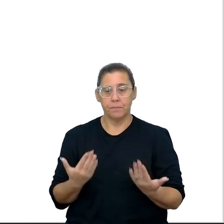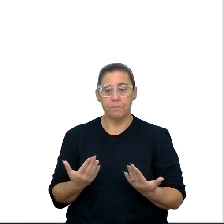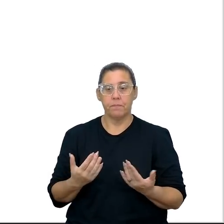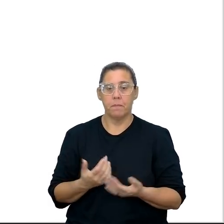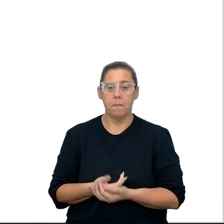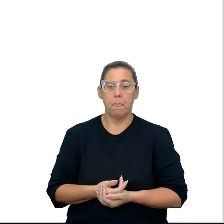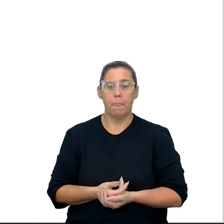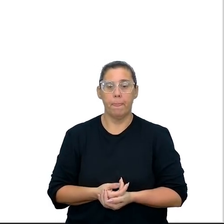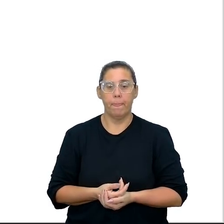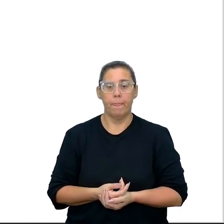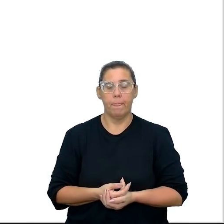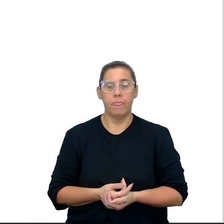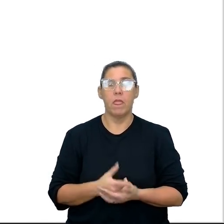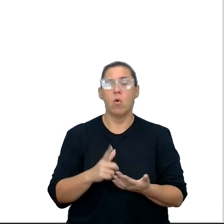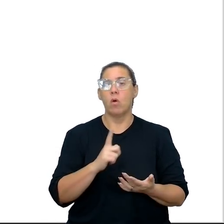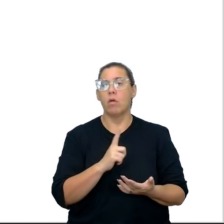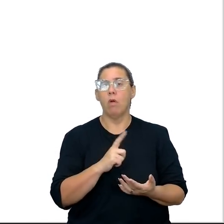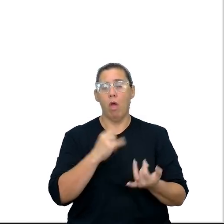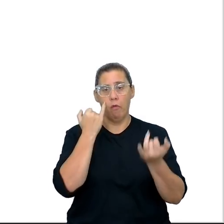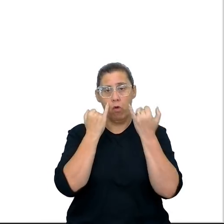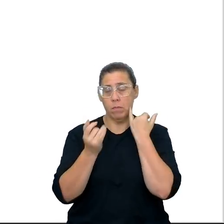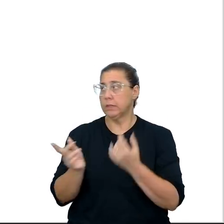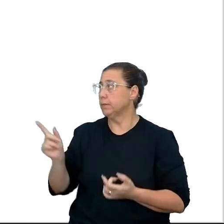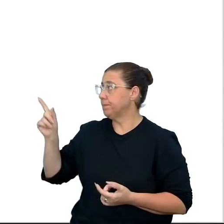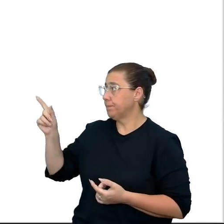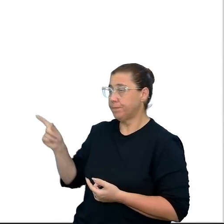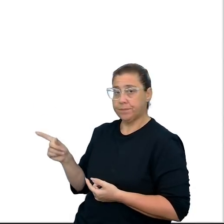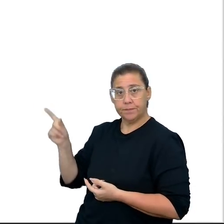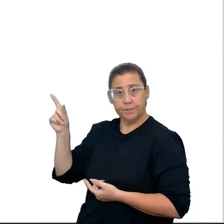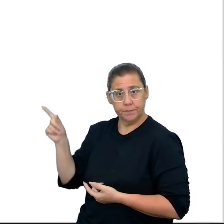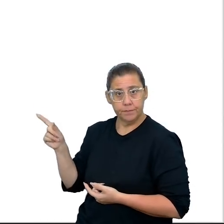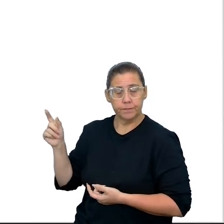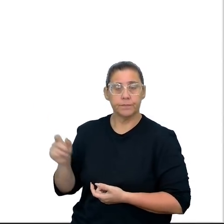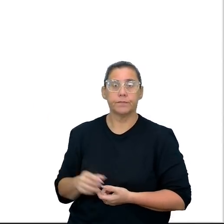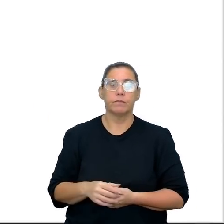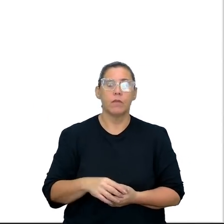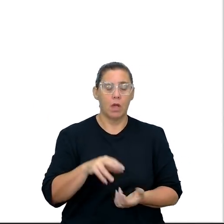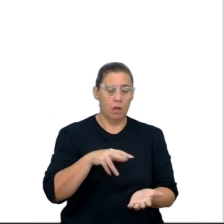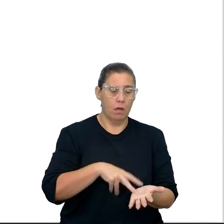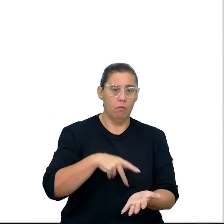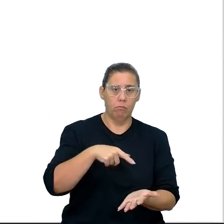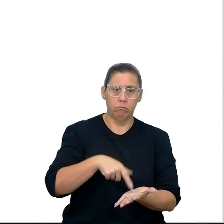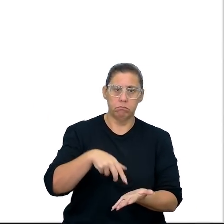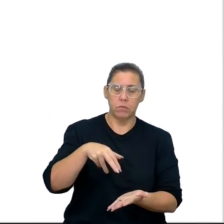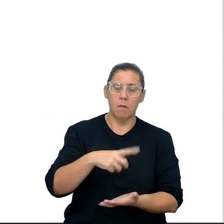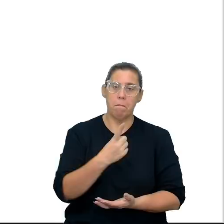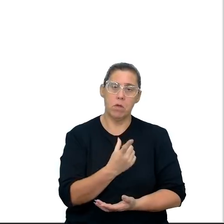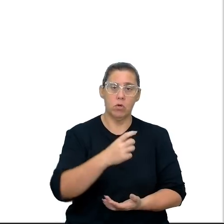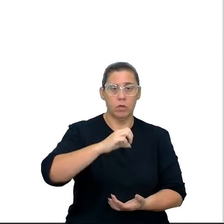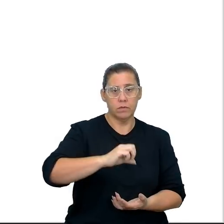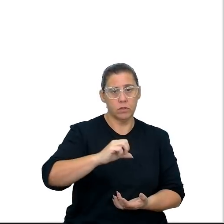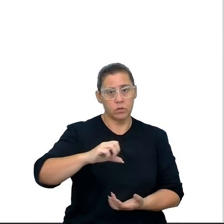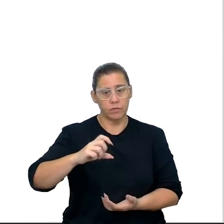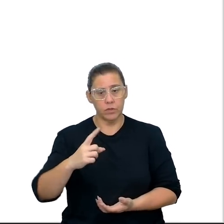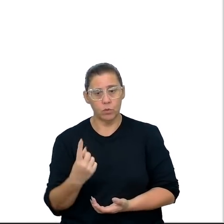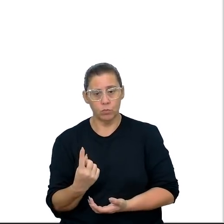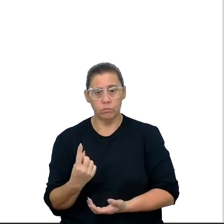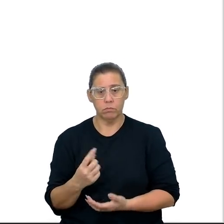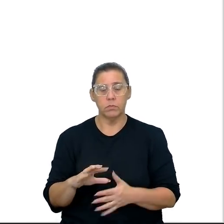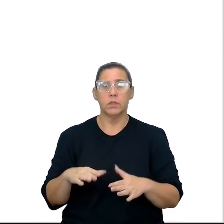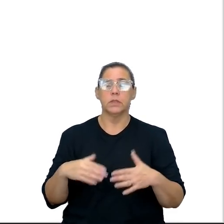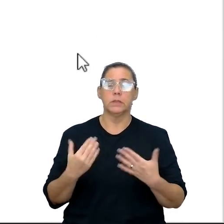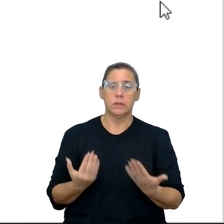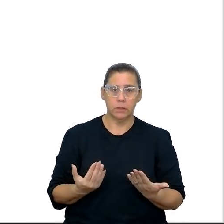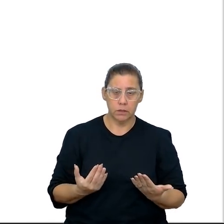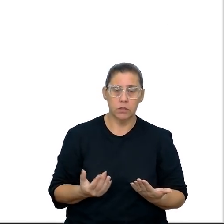aula, ele tem essas informações lá, que ele saltou em 1991, então, no caso,